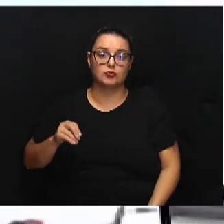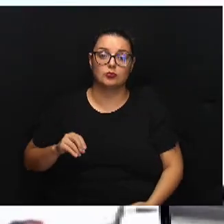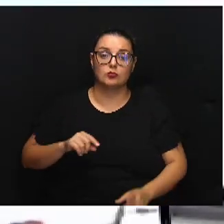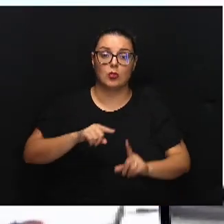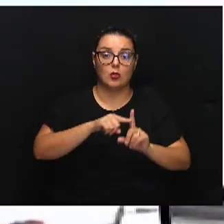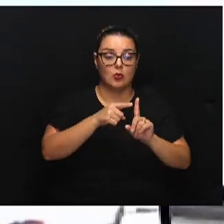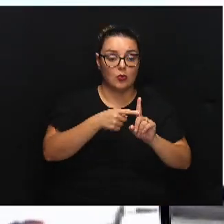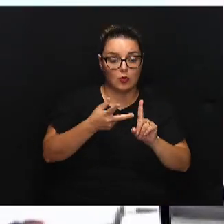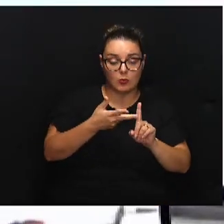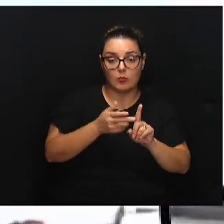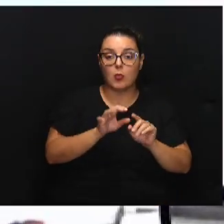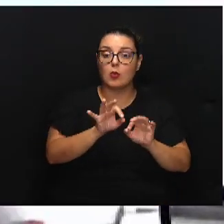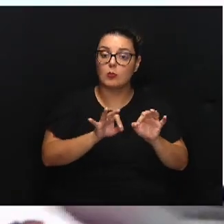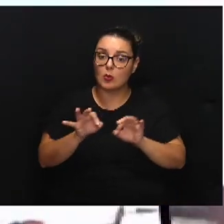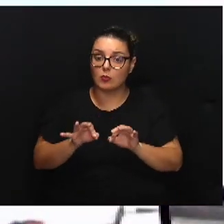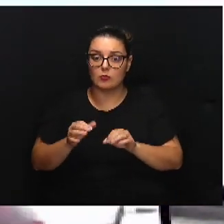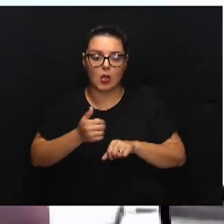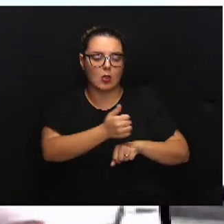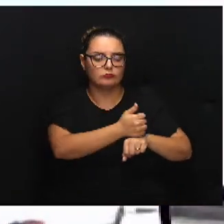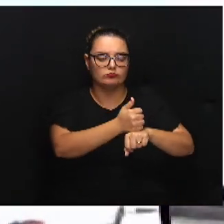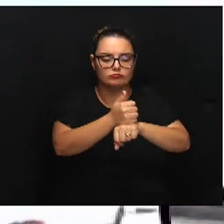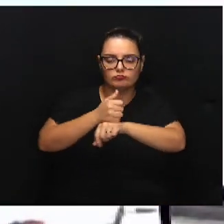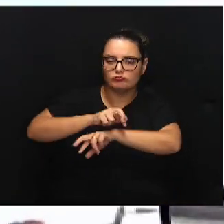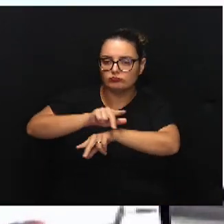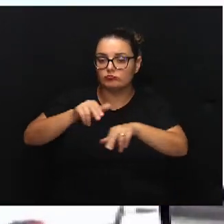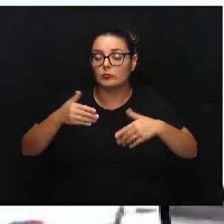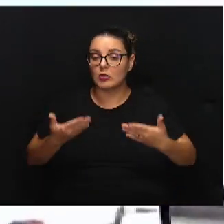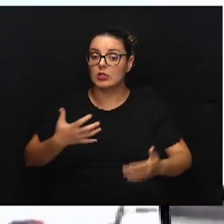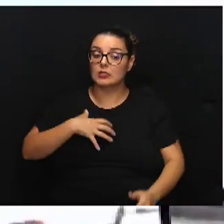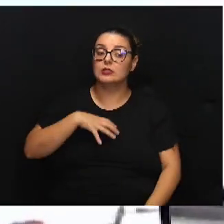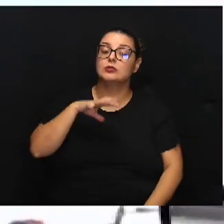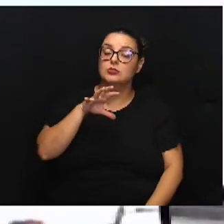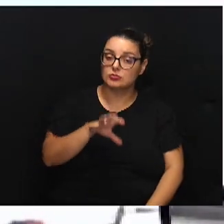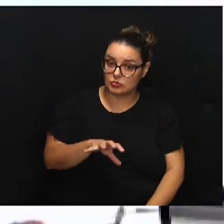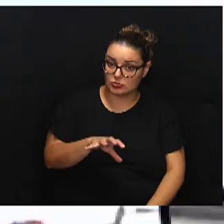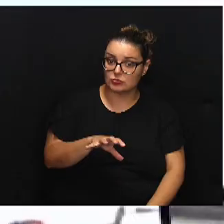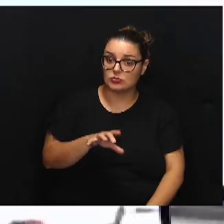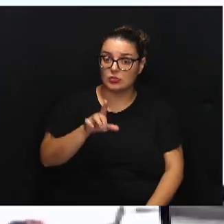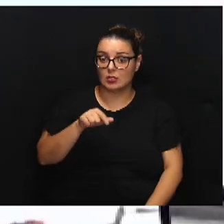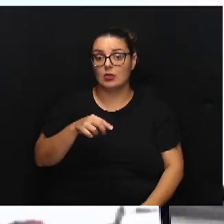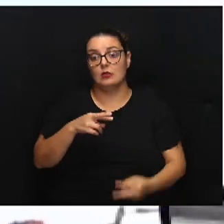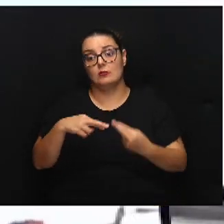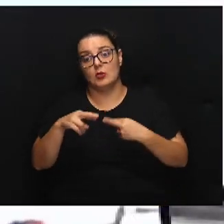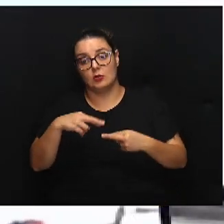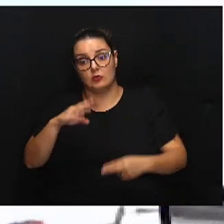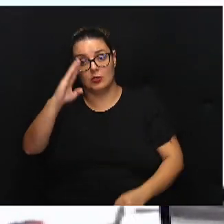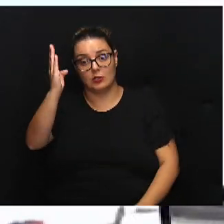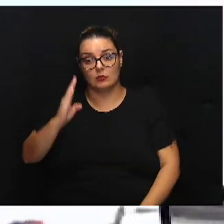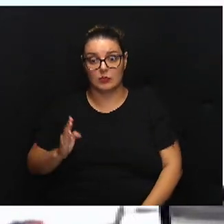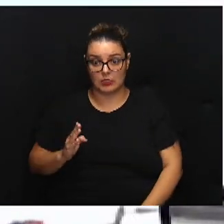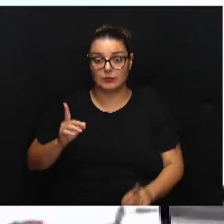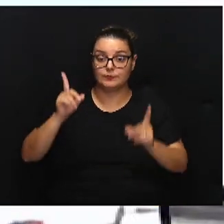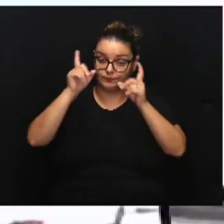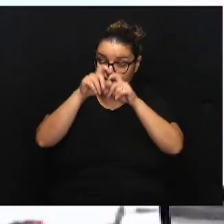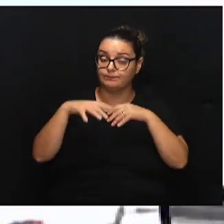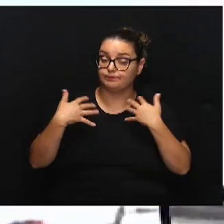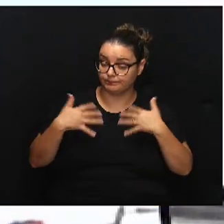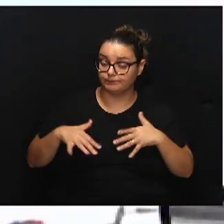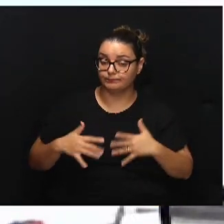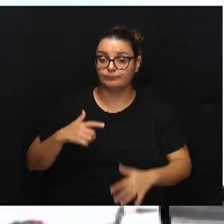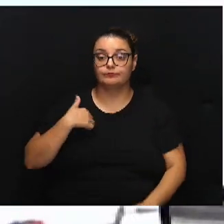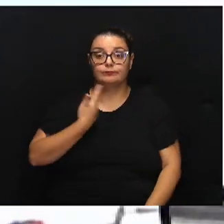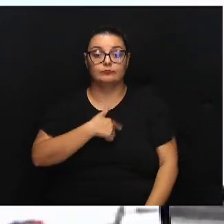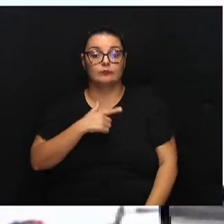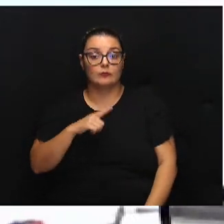equipe multiprofissional, e isso é uma questão no Brasil complexa. Nós